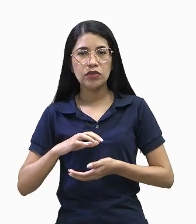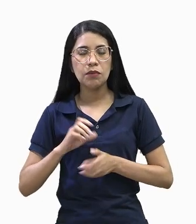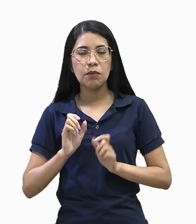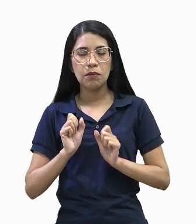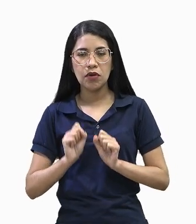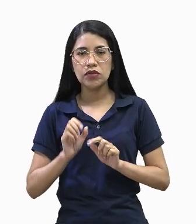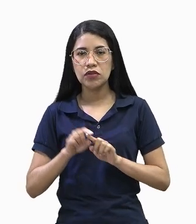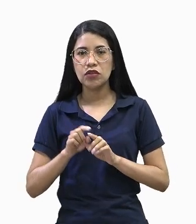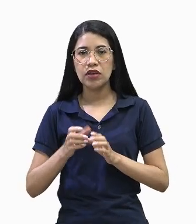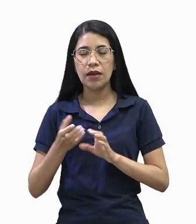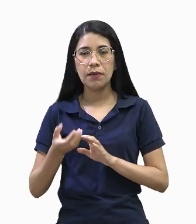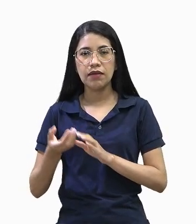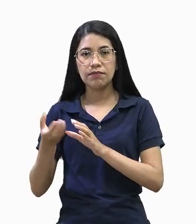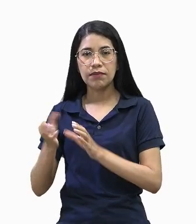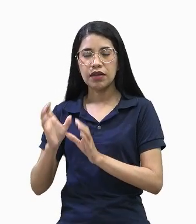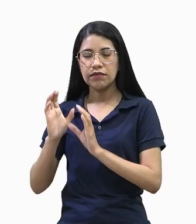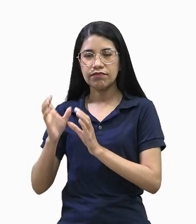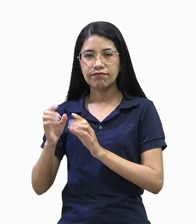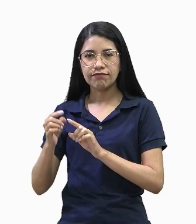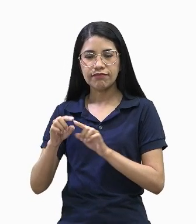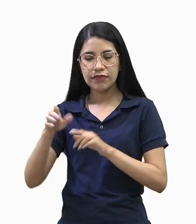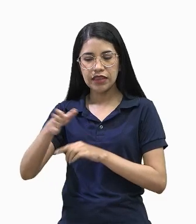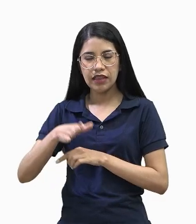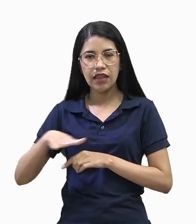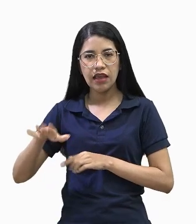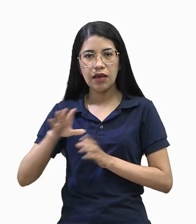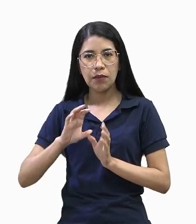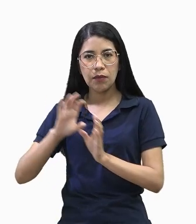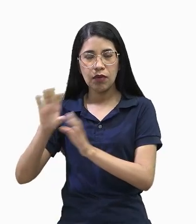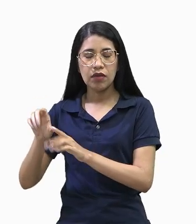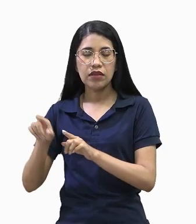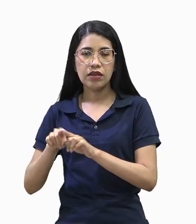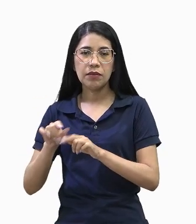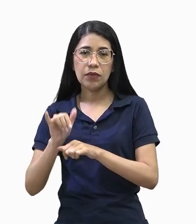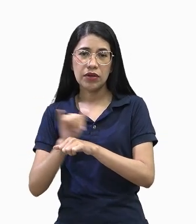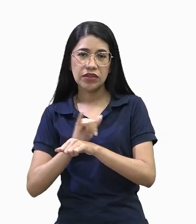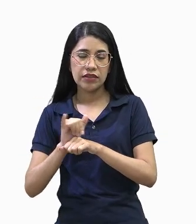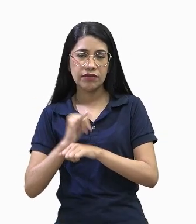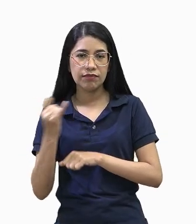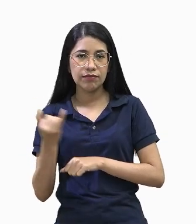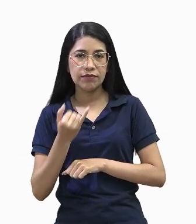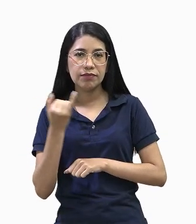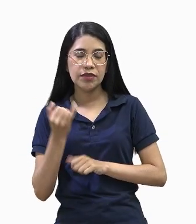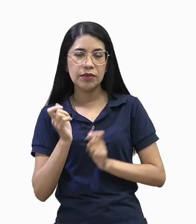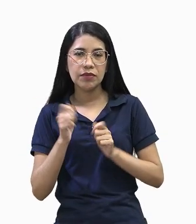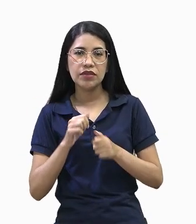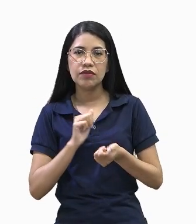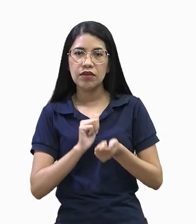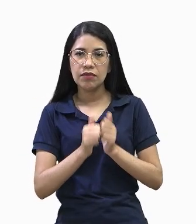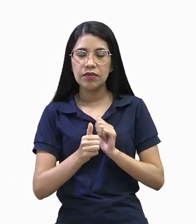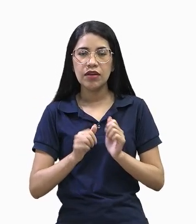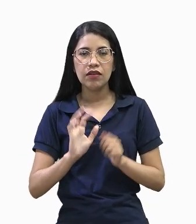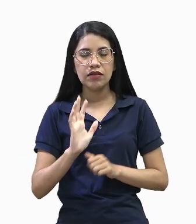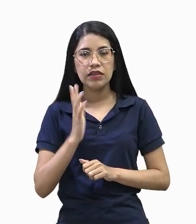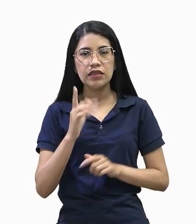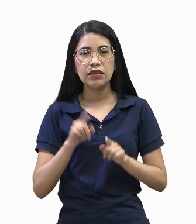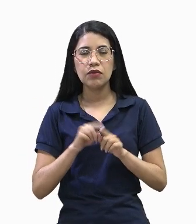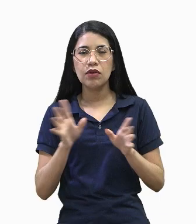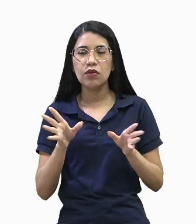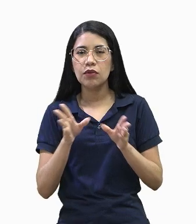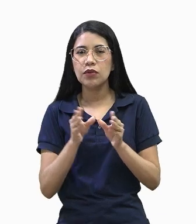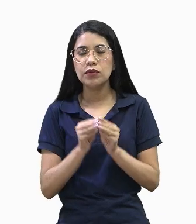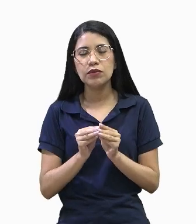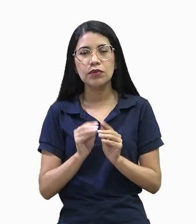trás, tornando o posicionamento e a estratégia fundamentais para o jogo. Então aí nós temos um resumo